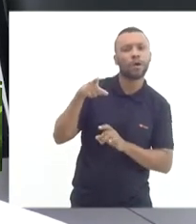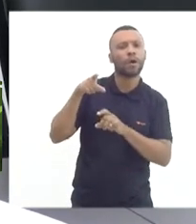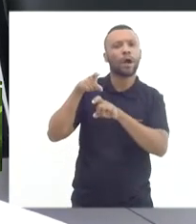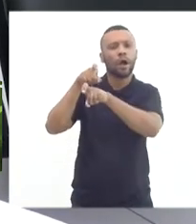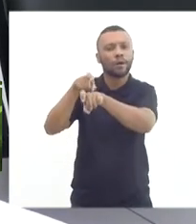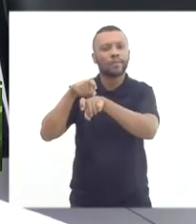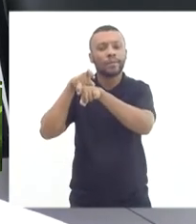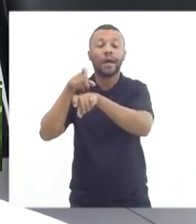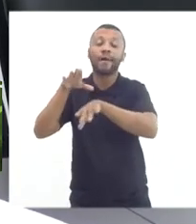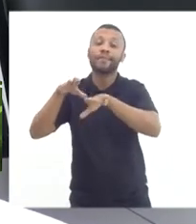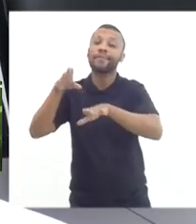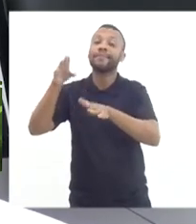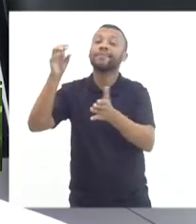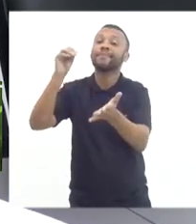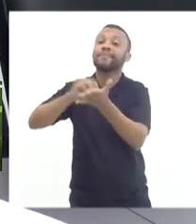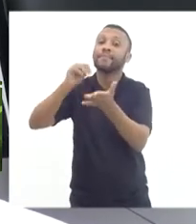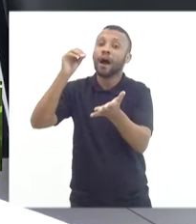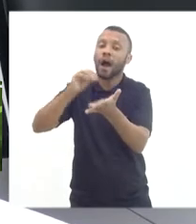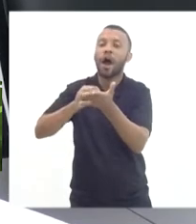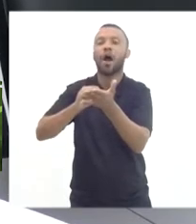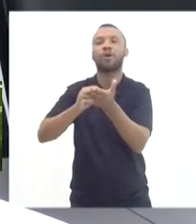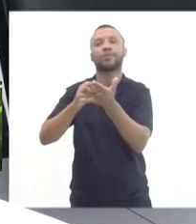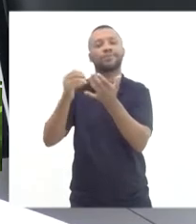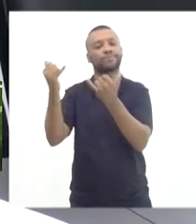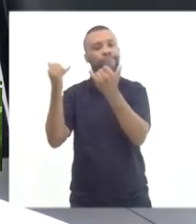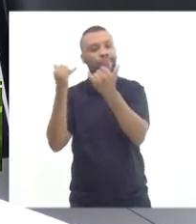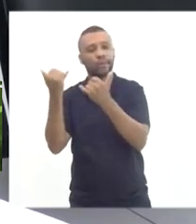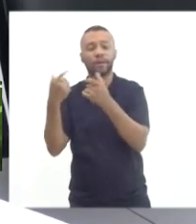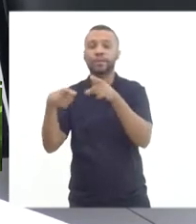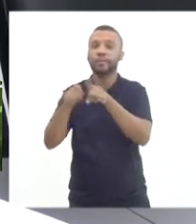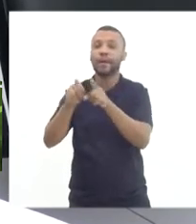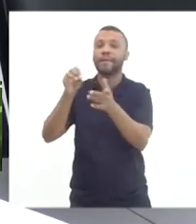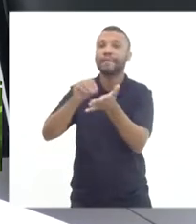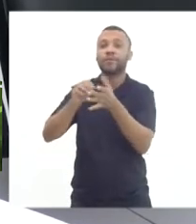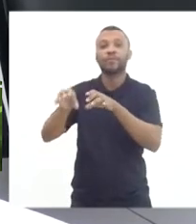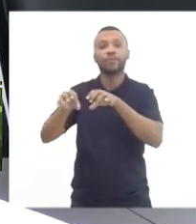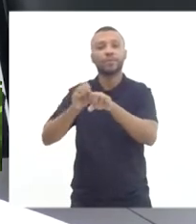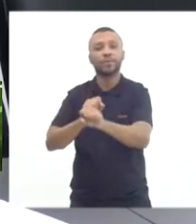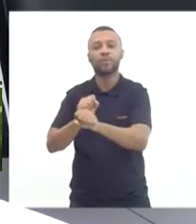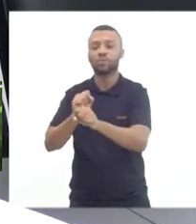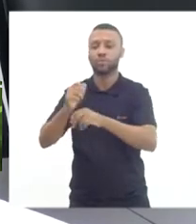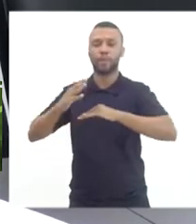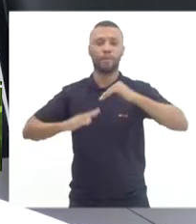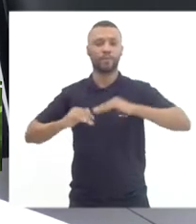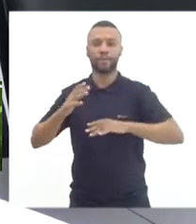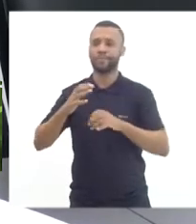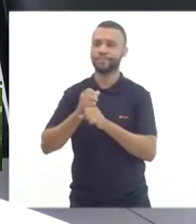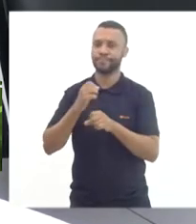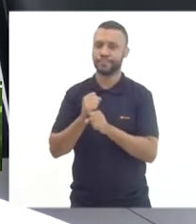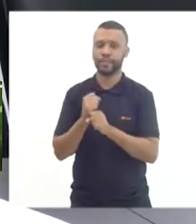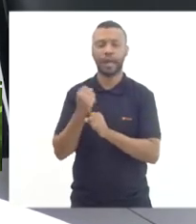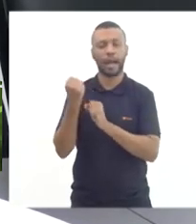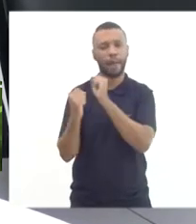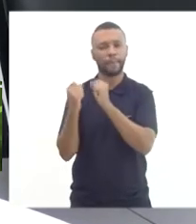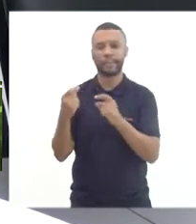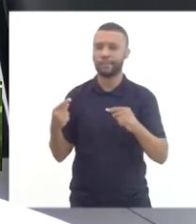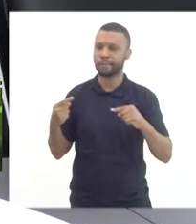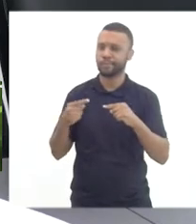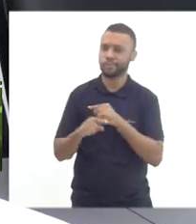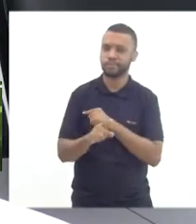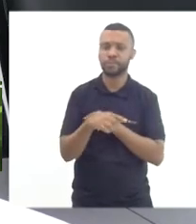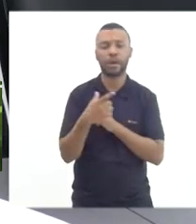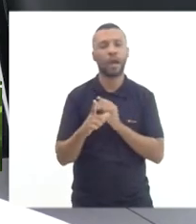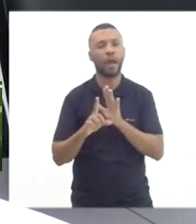por deficiência até da formação dos contadores, a empresa estava em não conformidade. E a lei